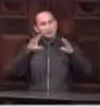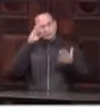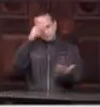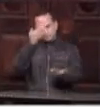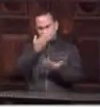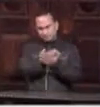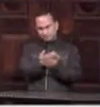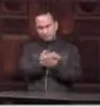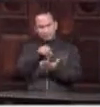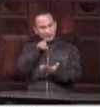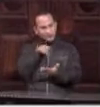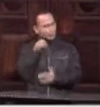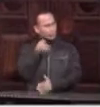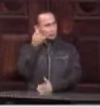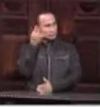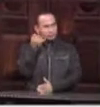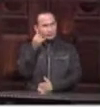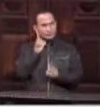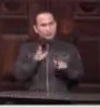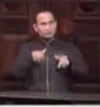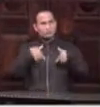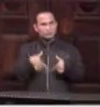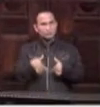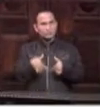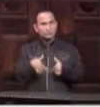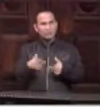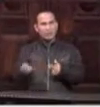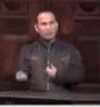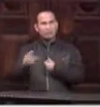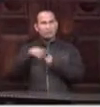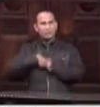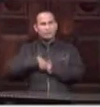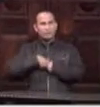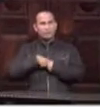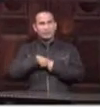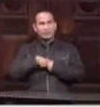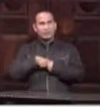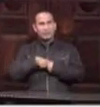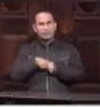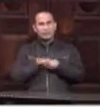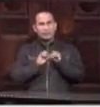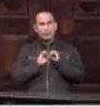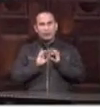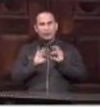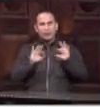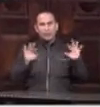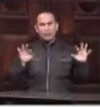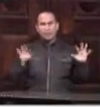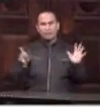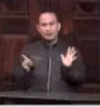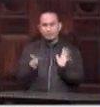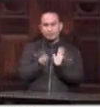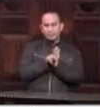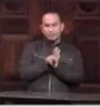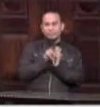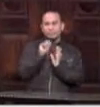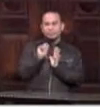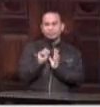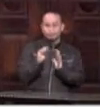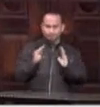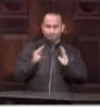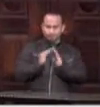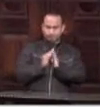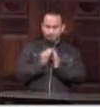acredita que é fundamental que esse acervo seja devolvido simbolicamente aos seus herdeiros